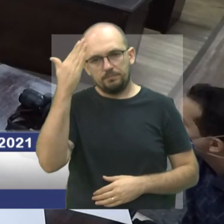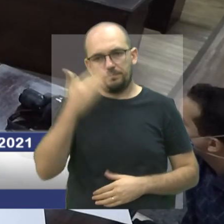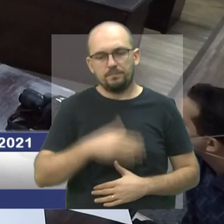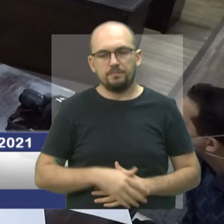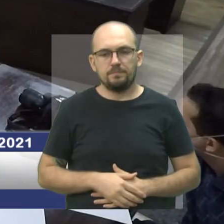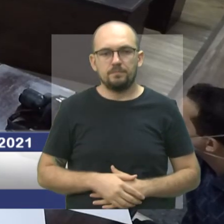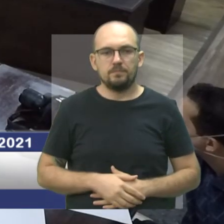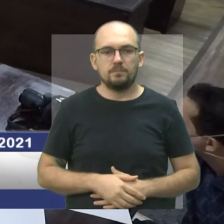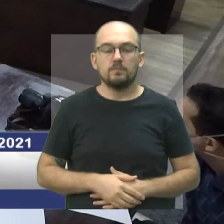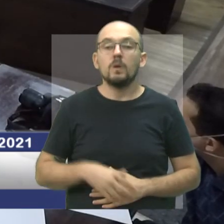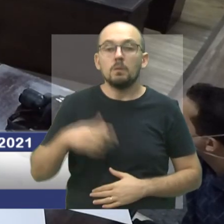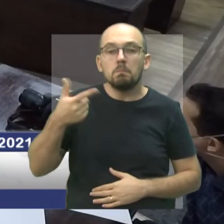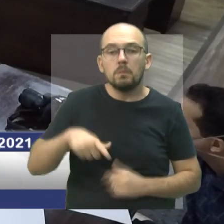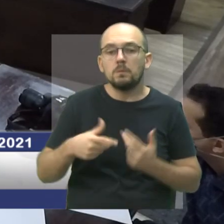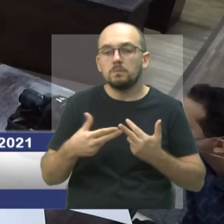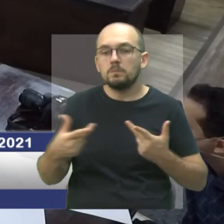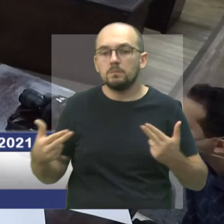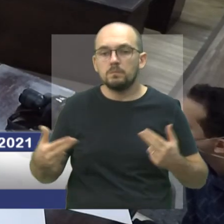Mais alguma coisa?